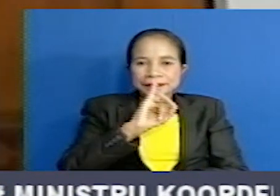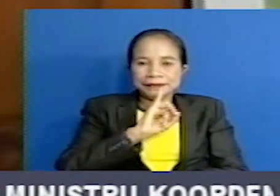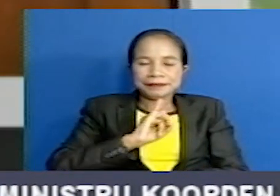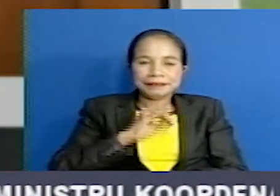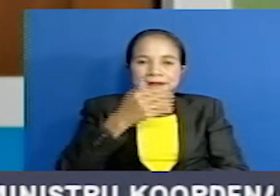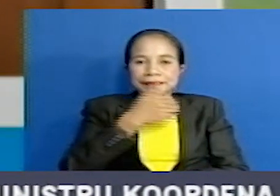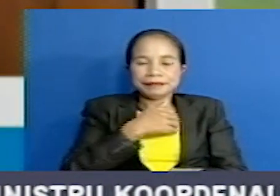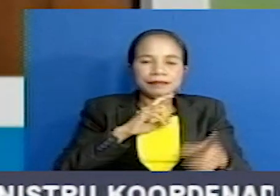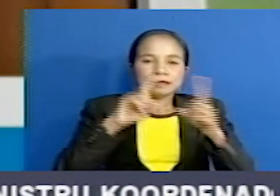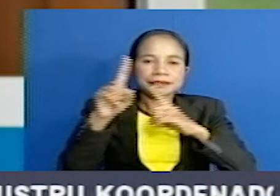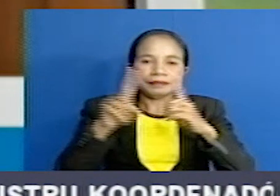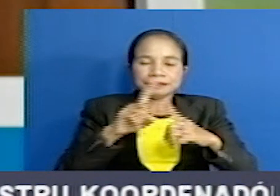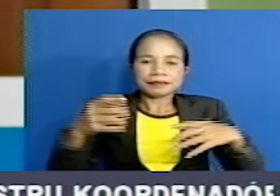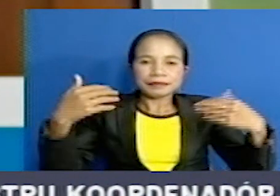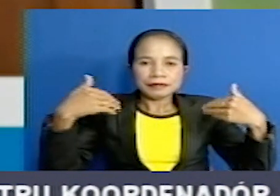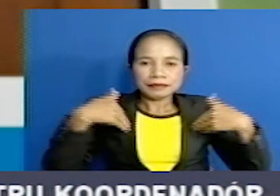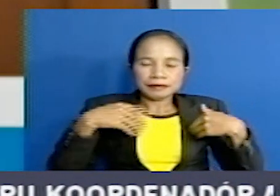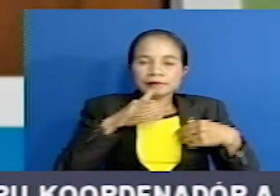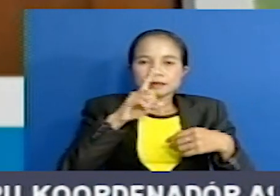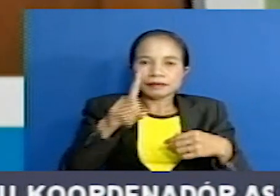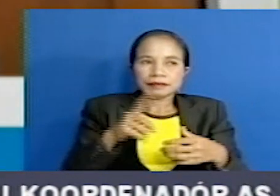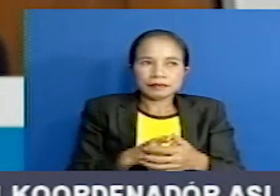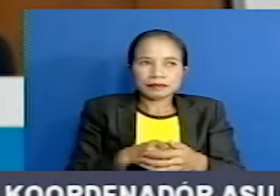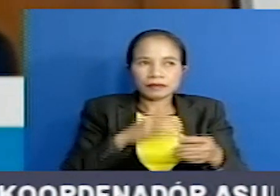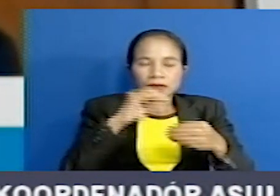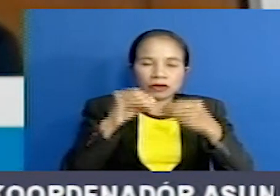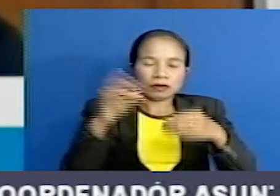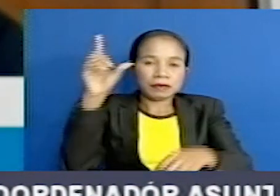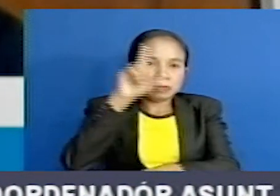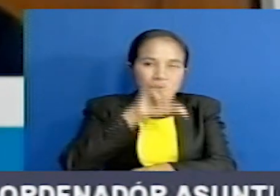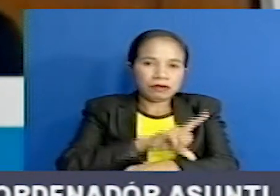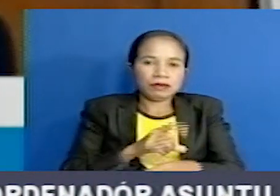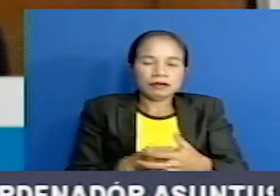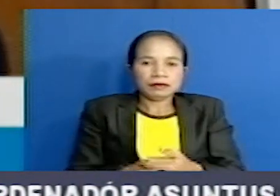comentário, conota se é efetividade com o valor agora.